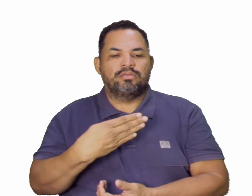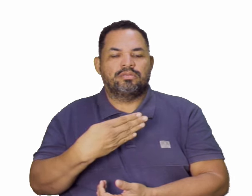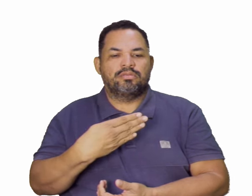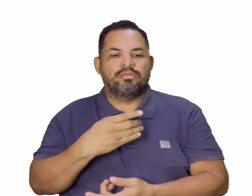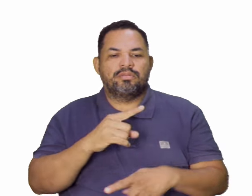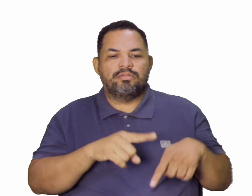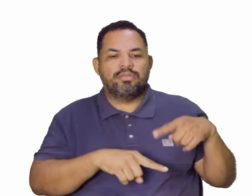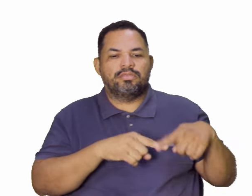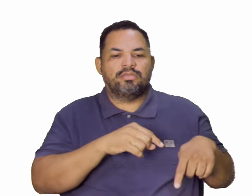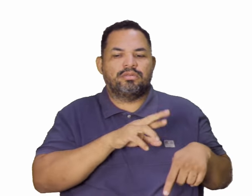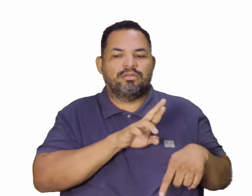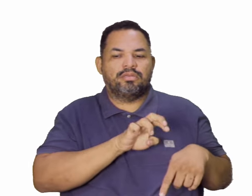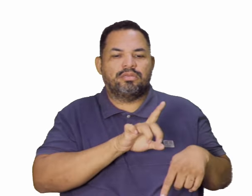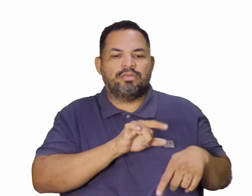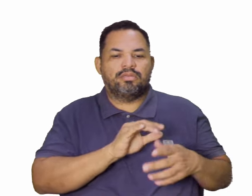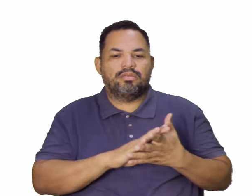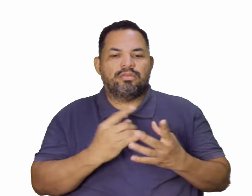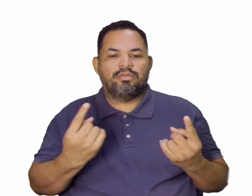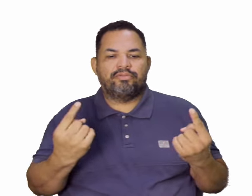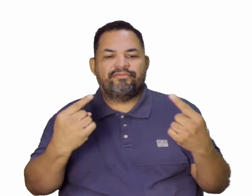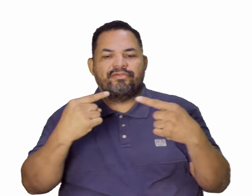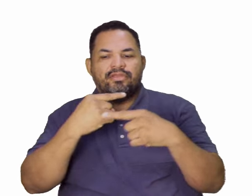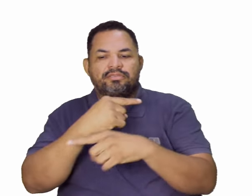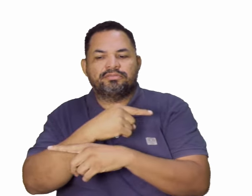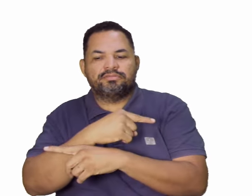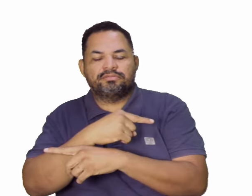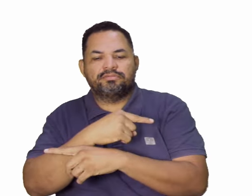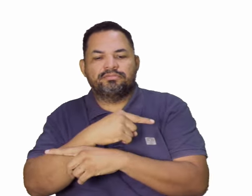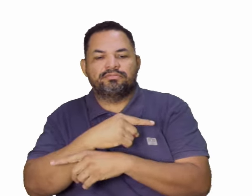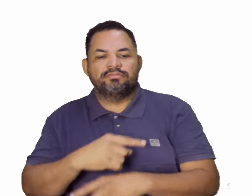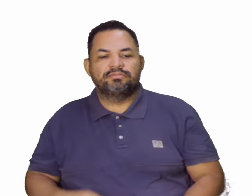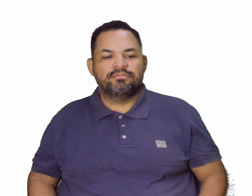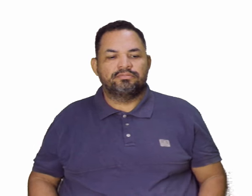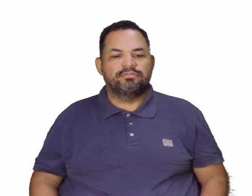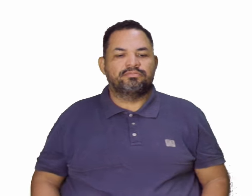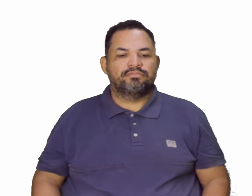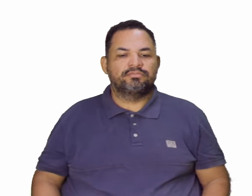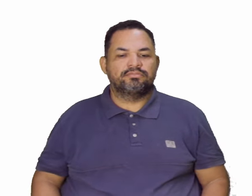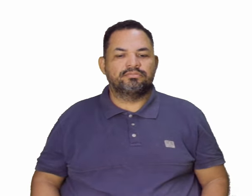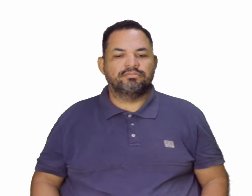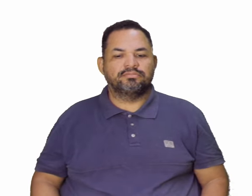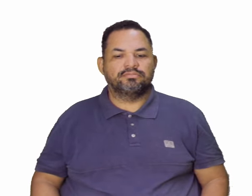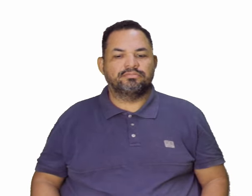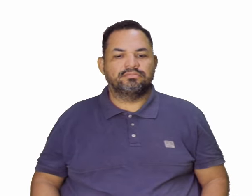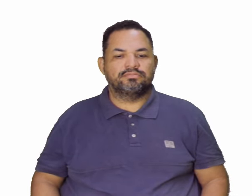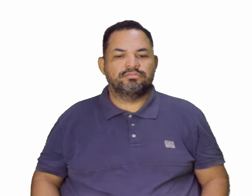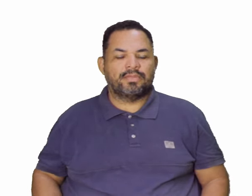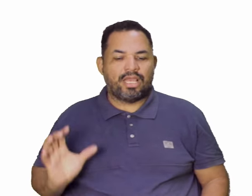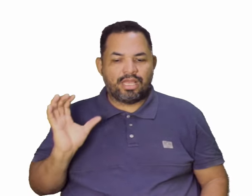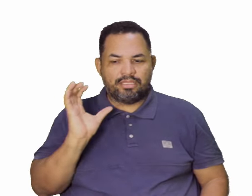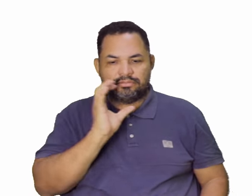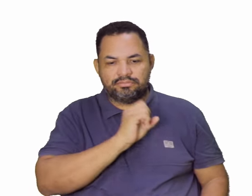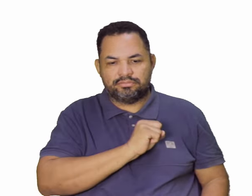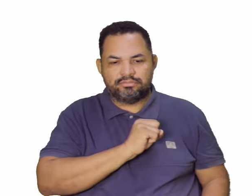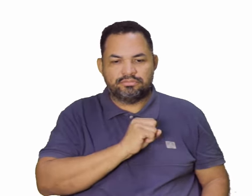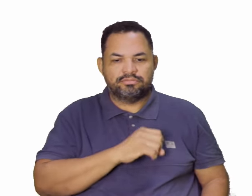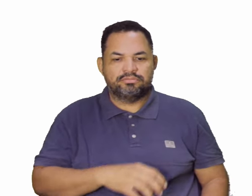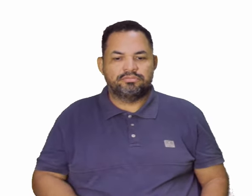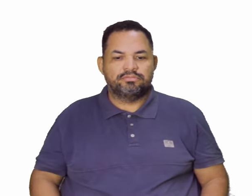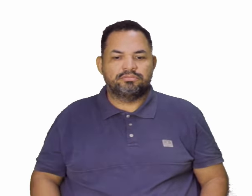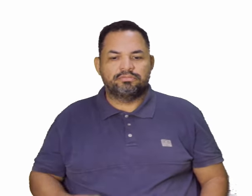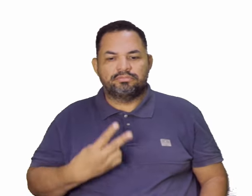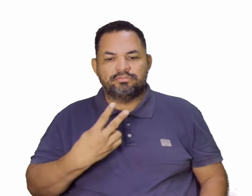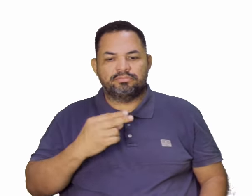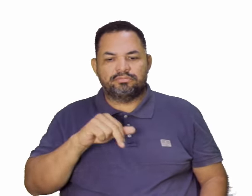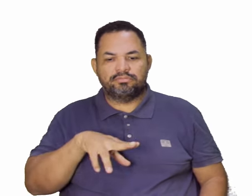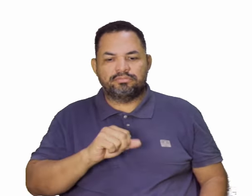reagente e na inversa a velocidade da reção inversa V2 vai ser